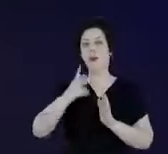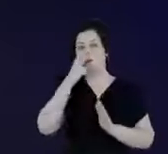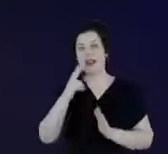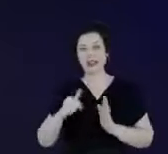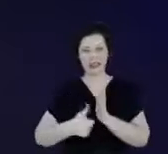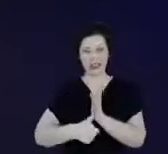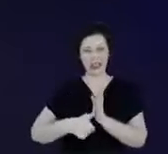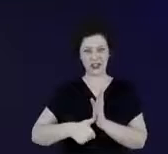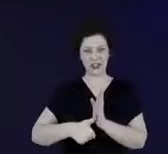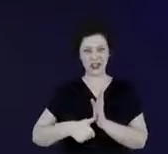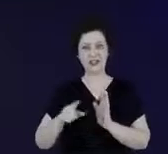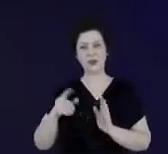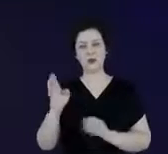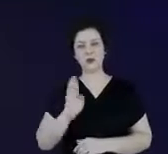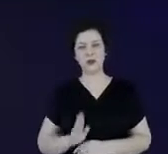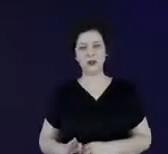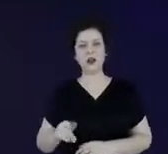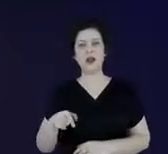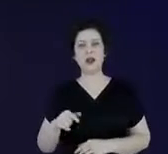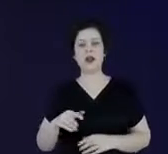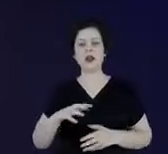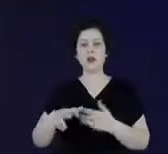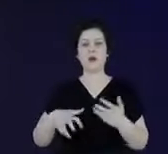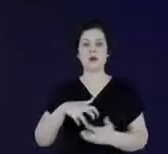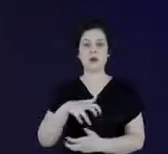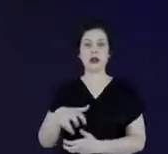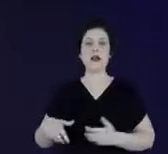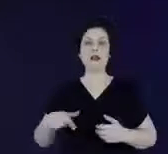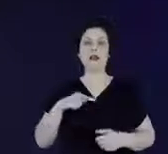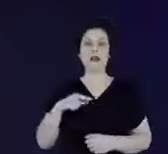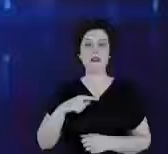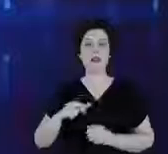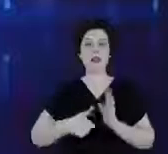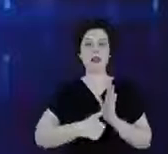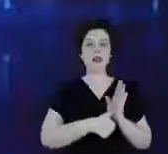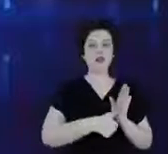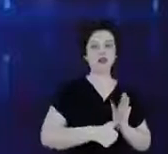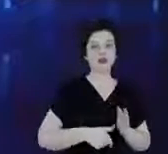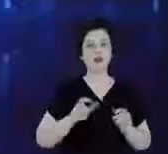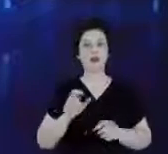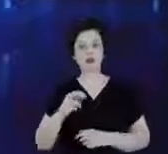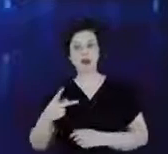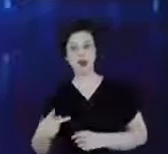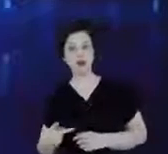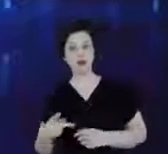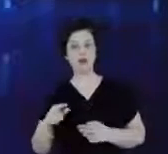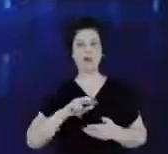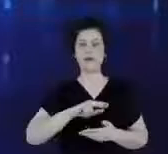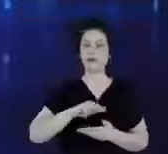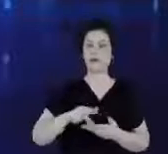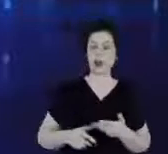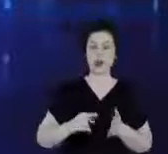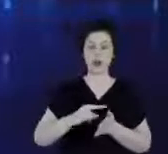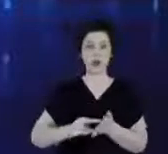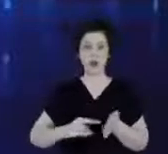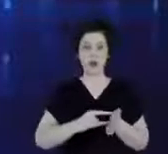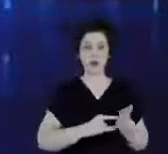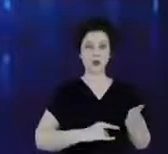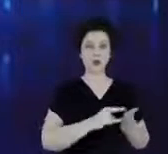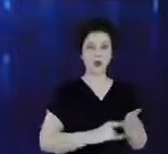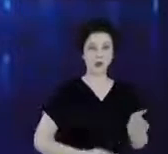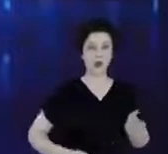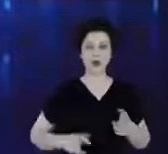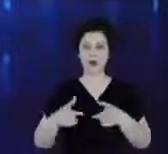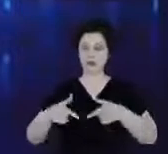identidade comercial no Brasil bastante caótica né de tem RG CPF Certificado de Reservista